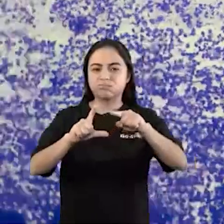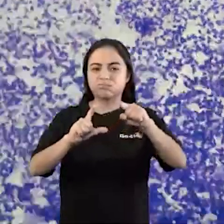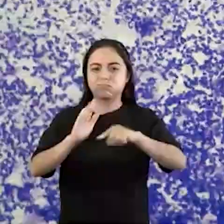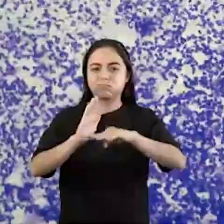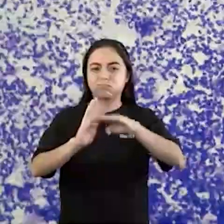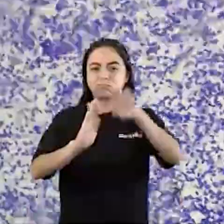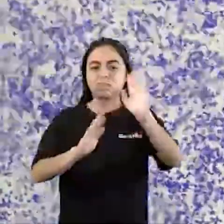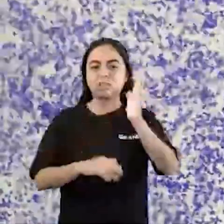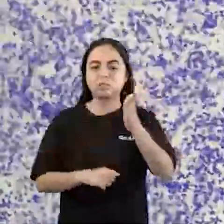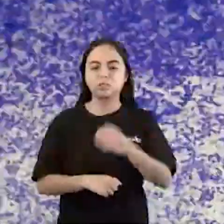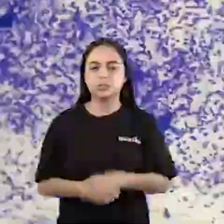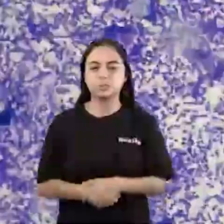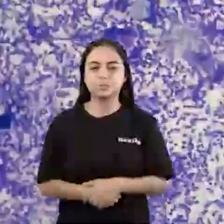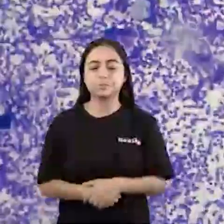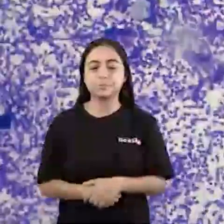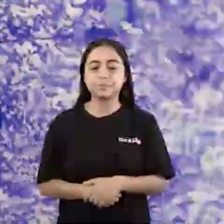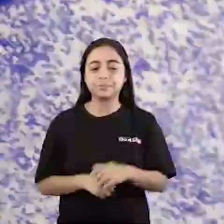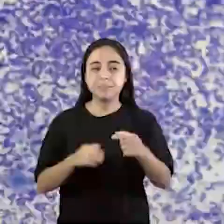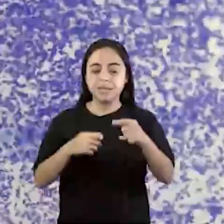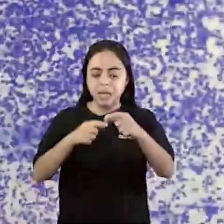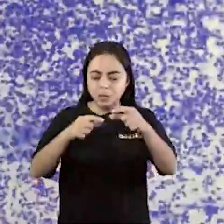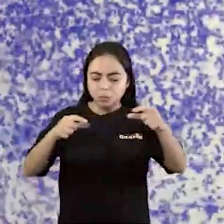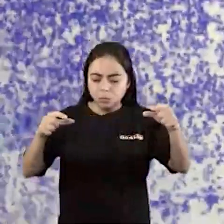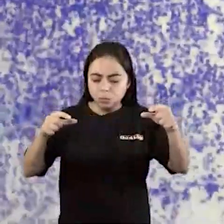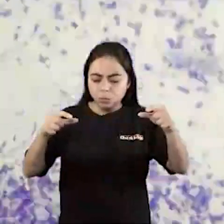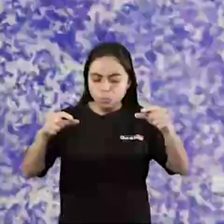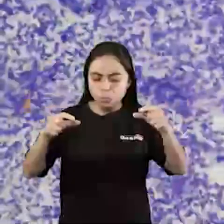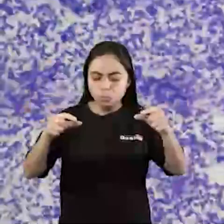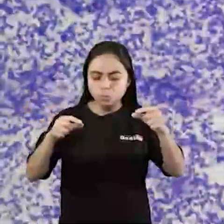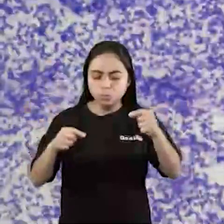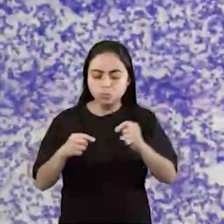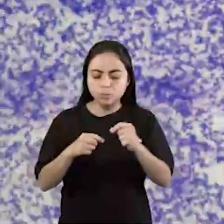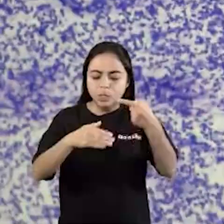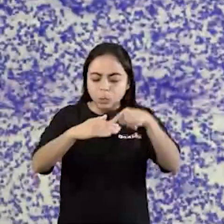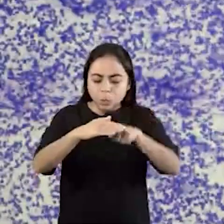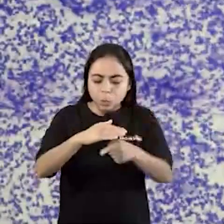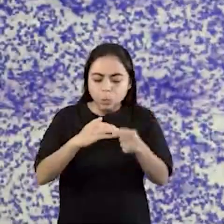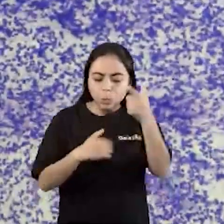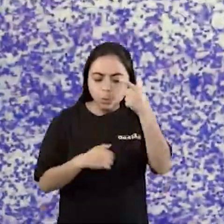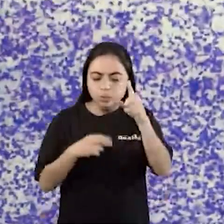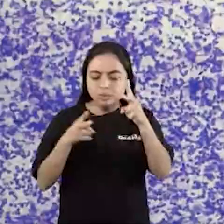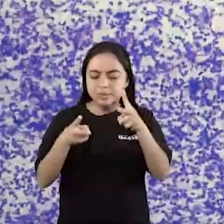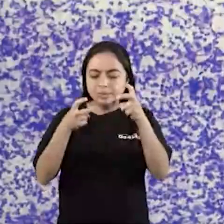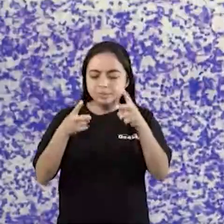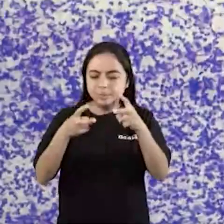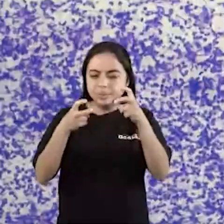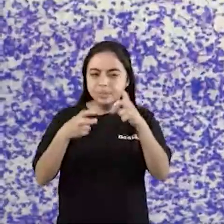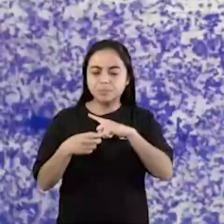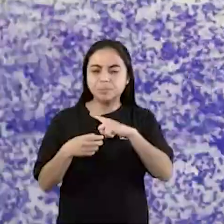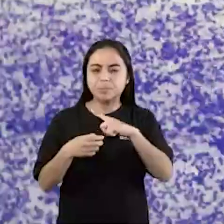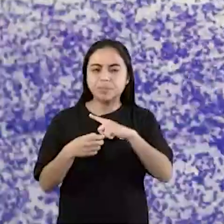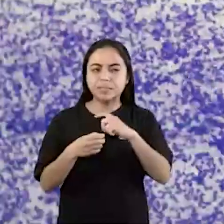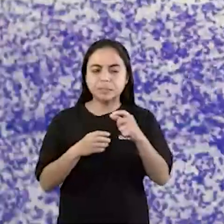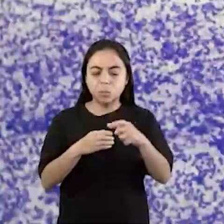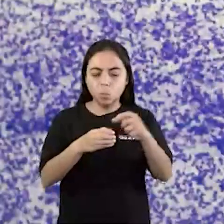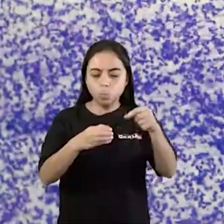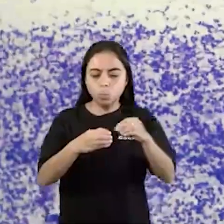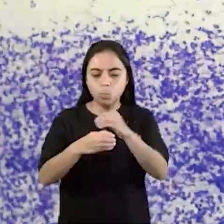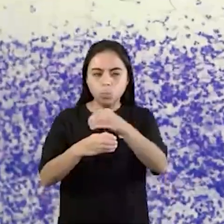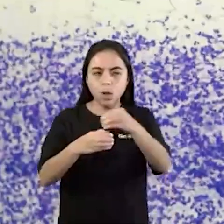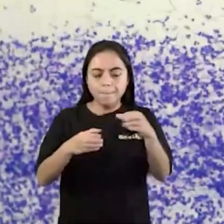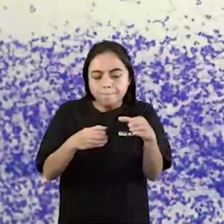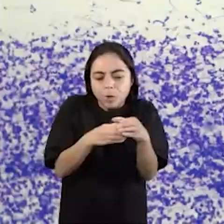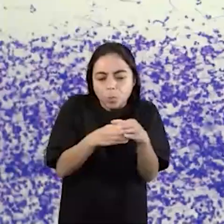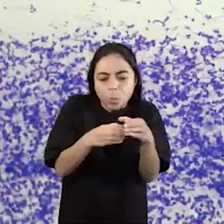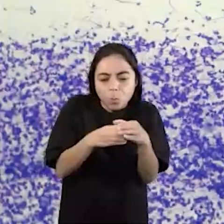exacerbado. E ao fundo da lâmina, a gente já consegue perceber que tem células com áreas mais